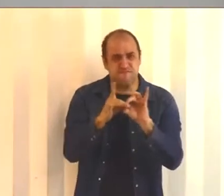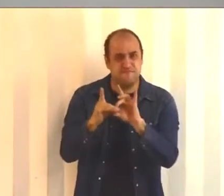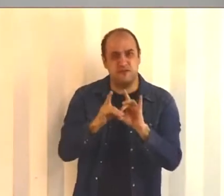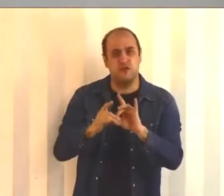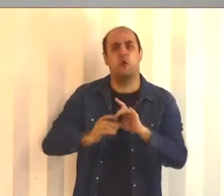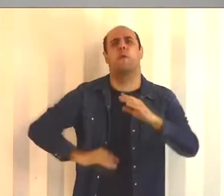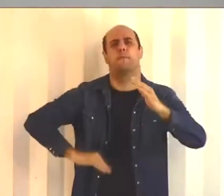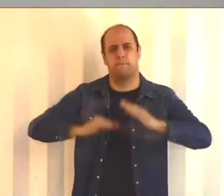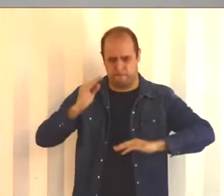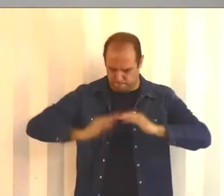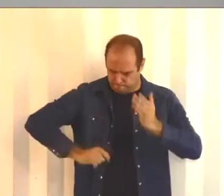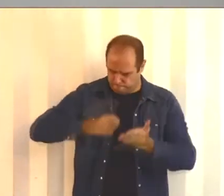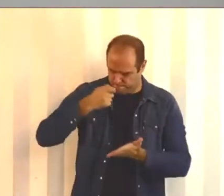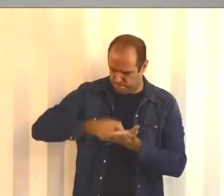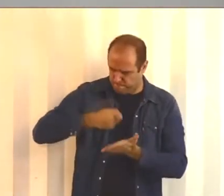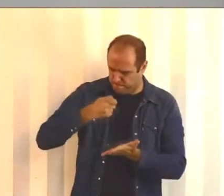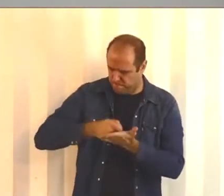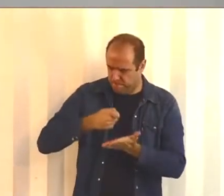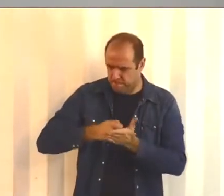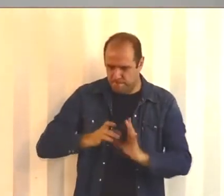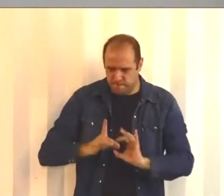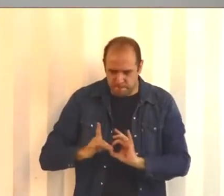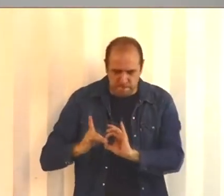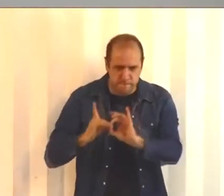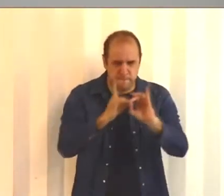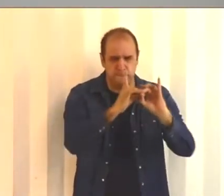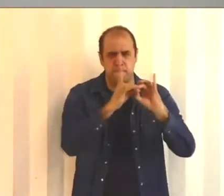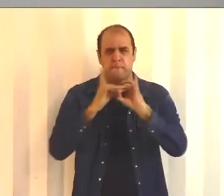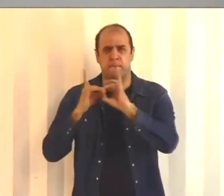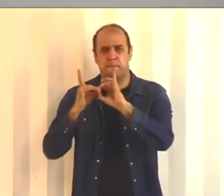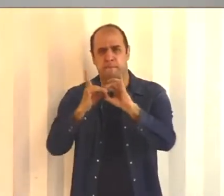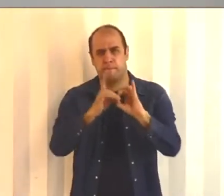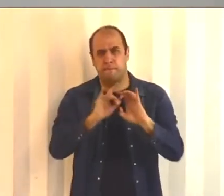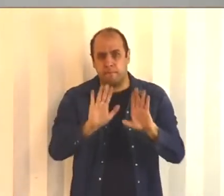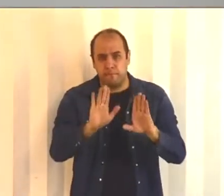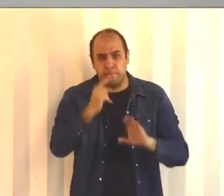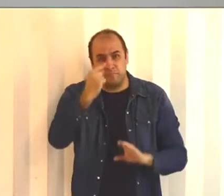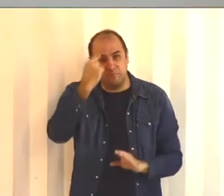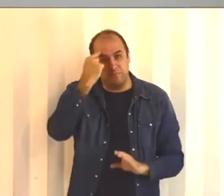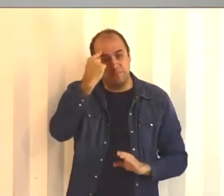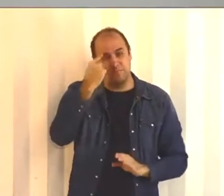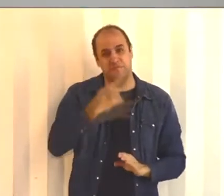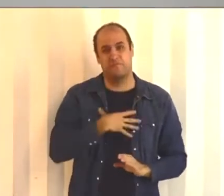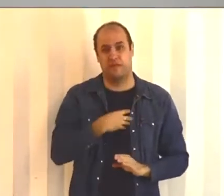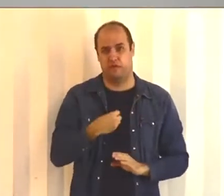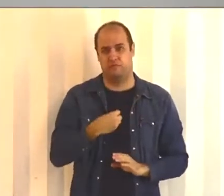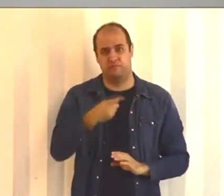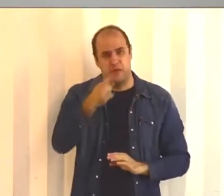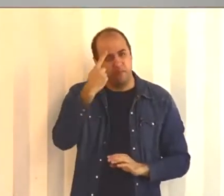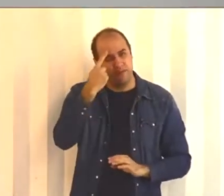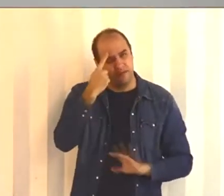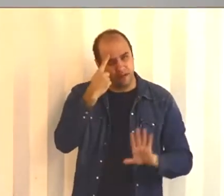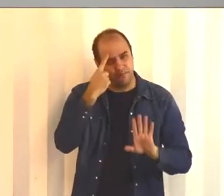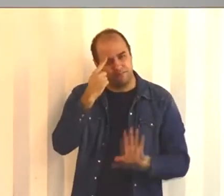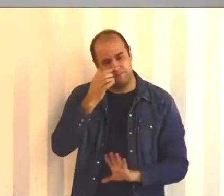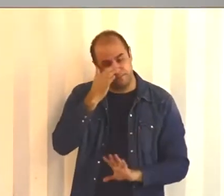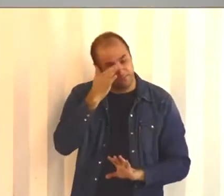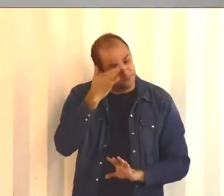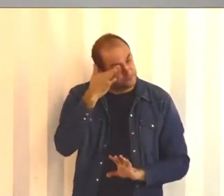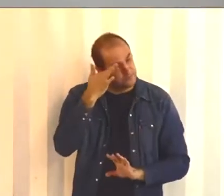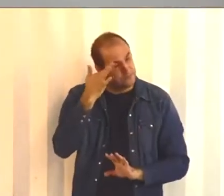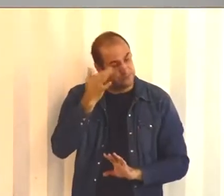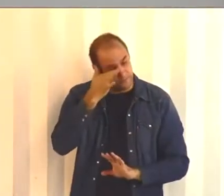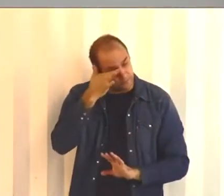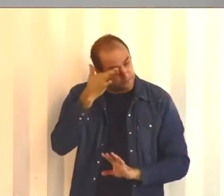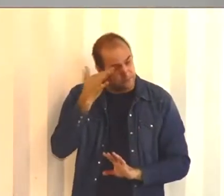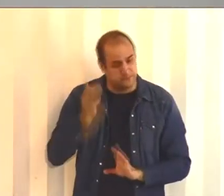cumprir a sua aliança. Irmãos, pensemos um instante nos nossos filhos, aqueles que têm filhos. Pensemos um instante nos nossos